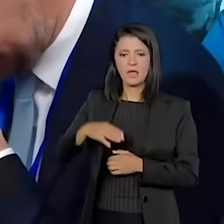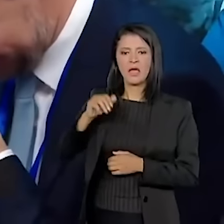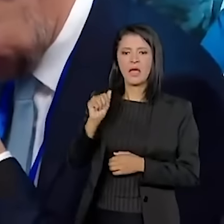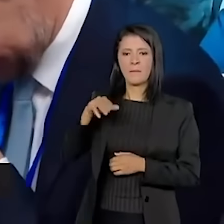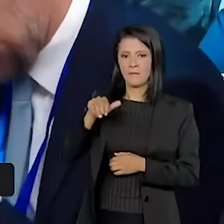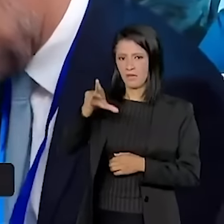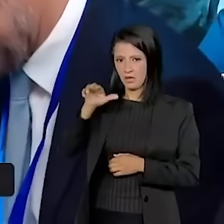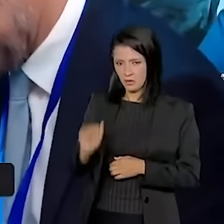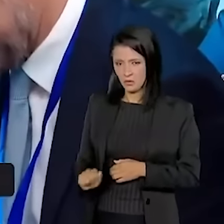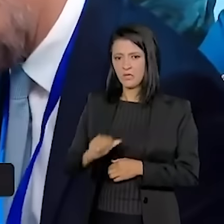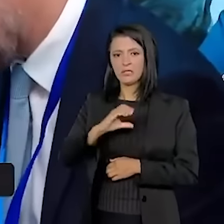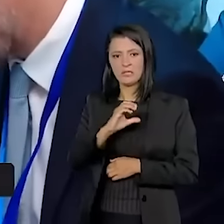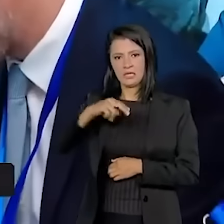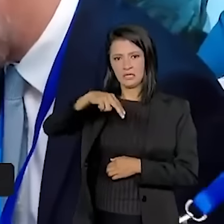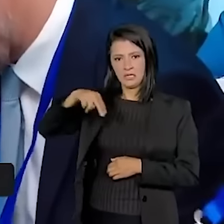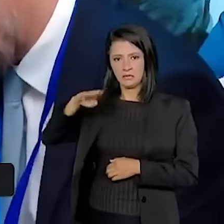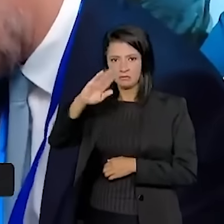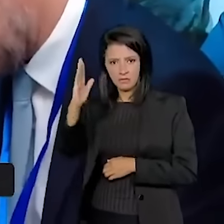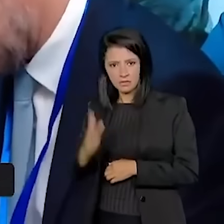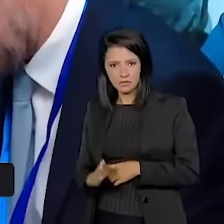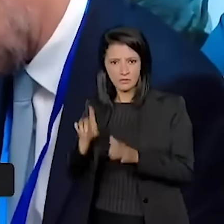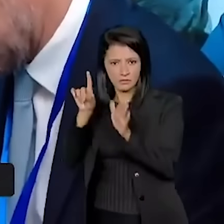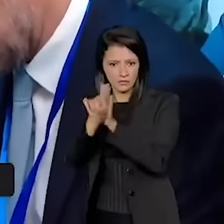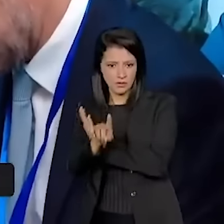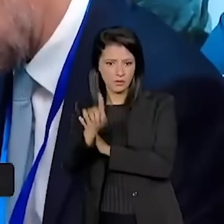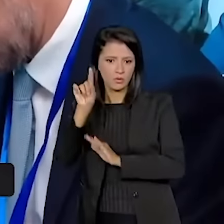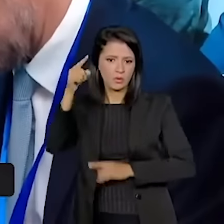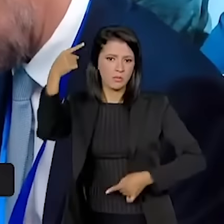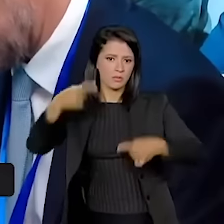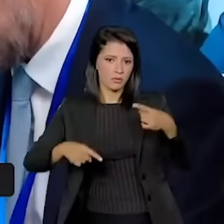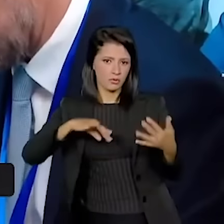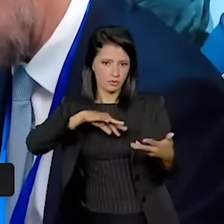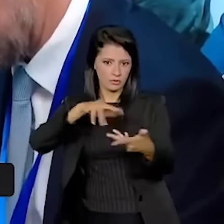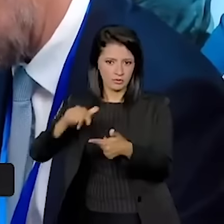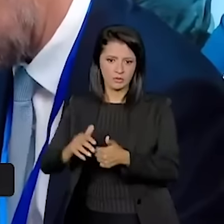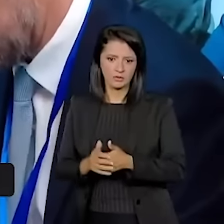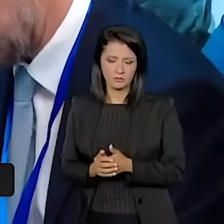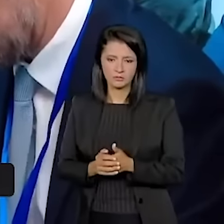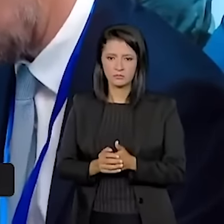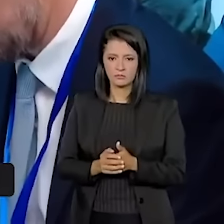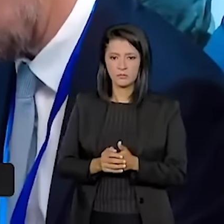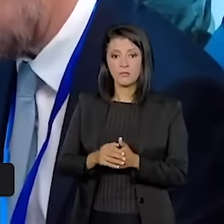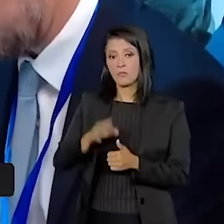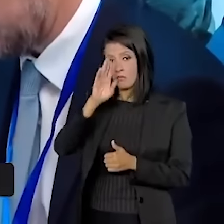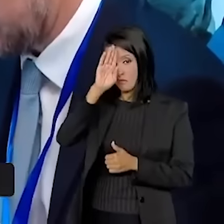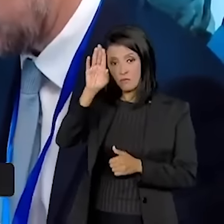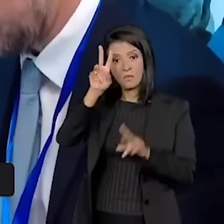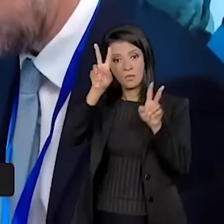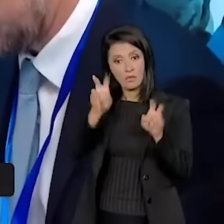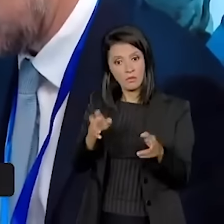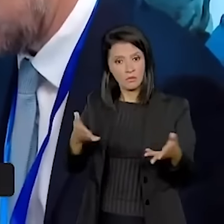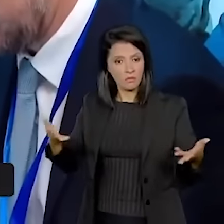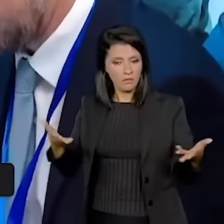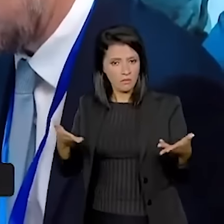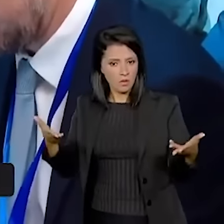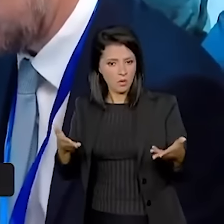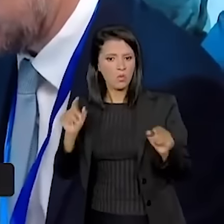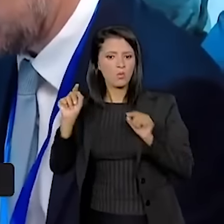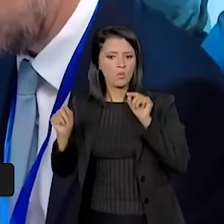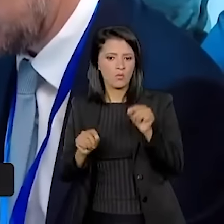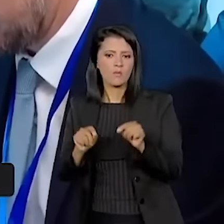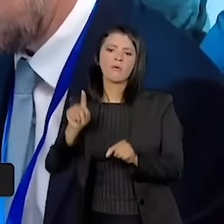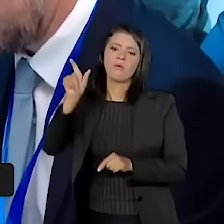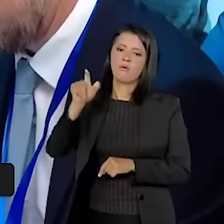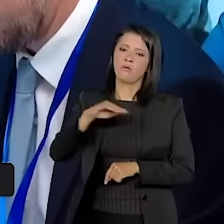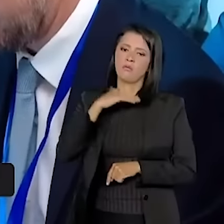da CNN Brasil. Eu queria fazer uma pergunta de política internacional. O principal tema, neste momento discutido no mundo, é a